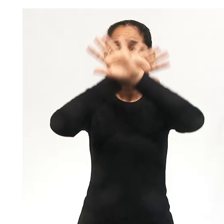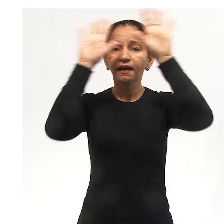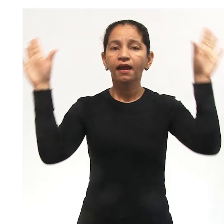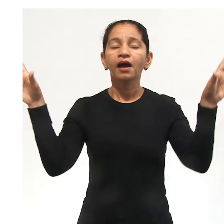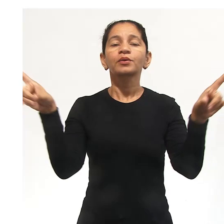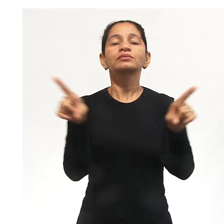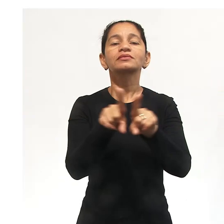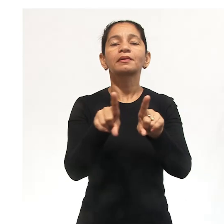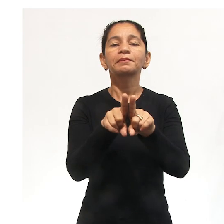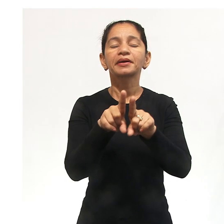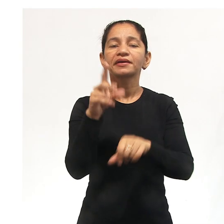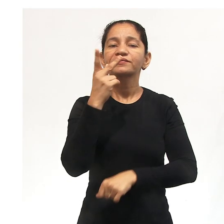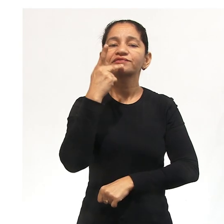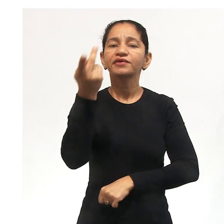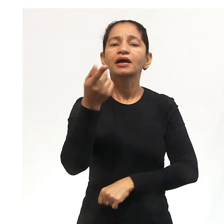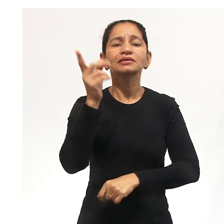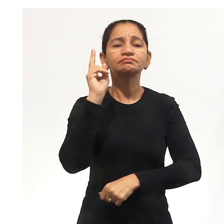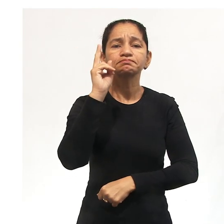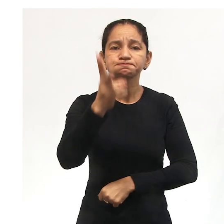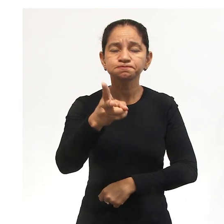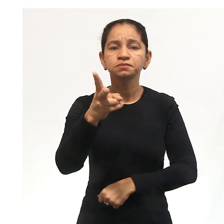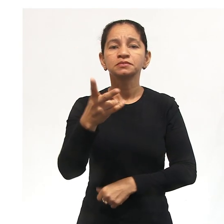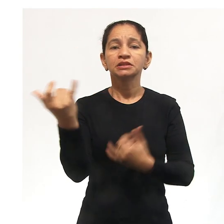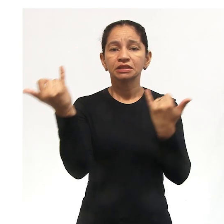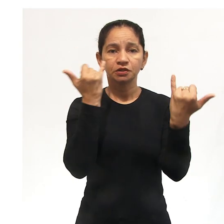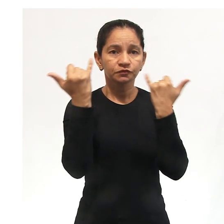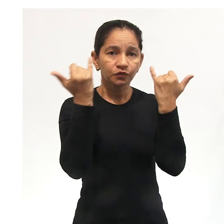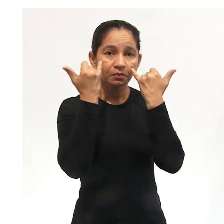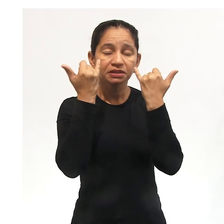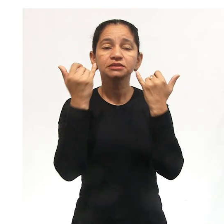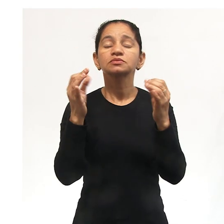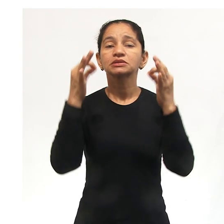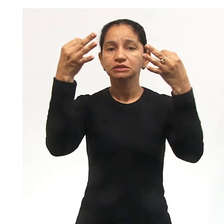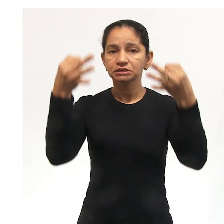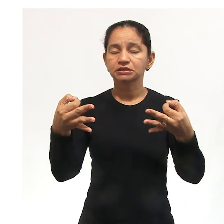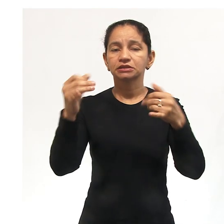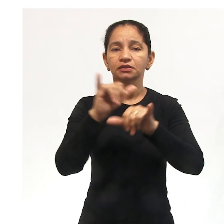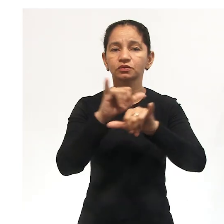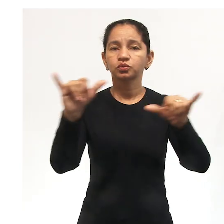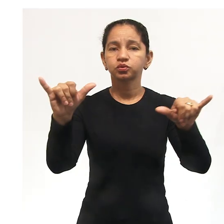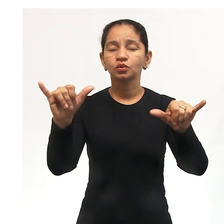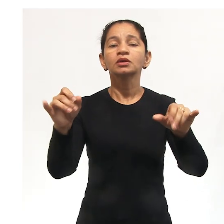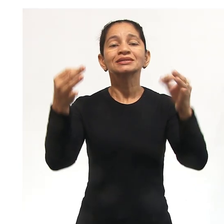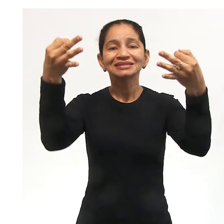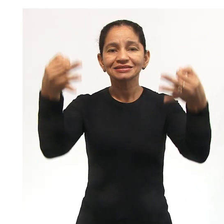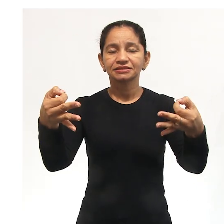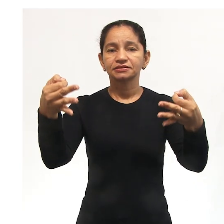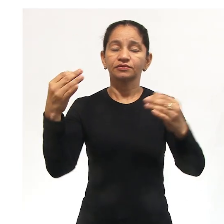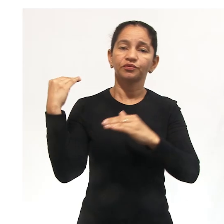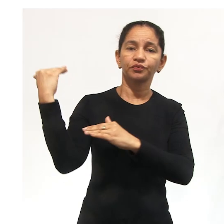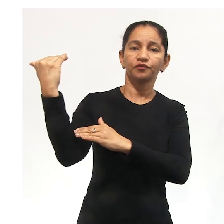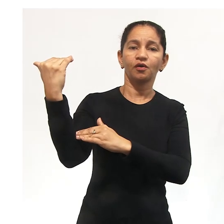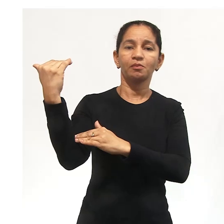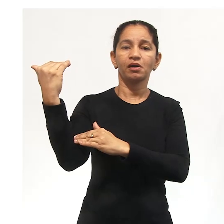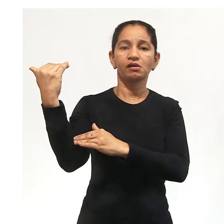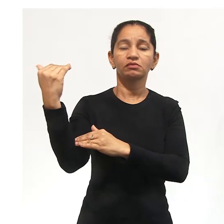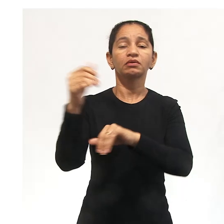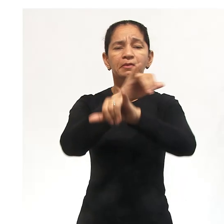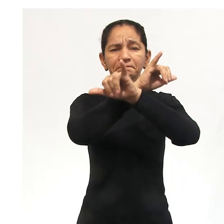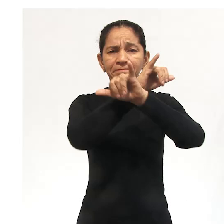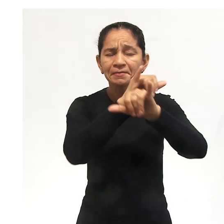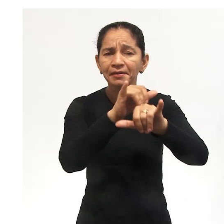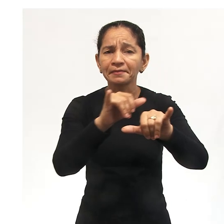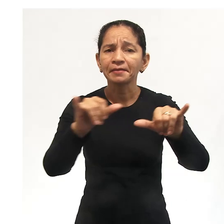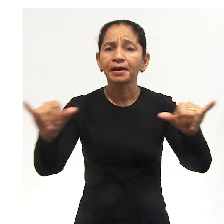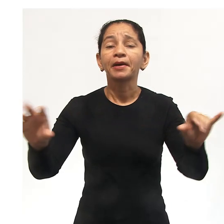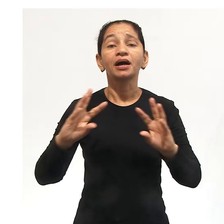Por fim, em relação à transparência, o procedimento aqui também, quando eu falo de SRP, Sistema de Registro de Preço,